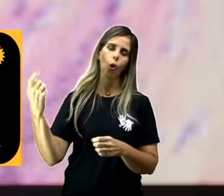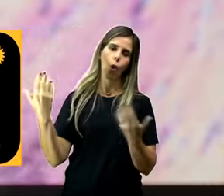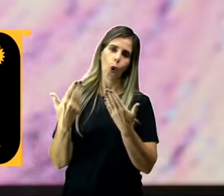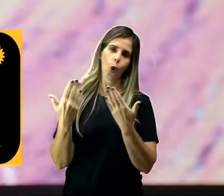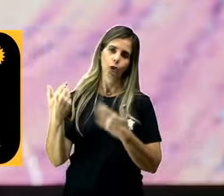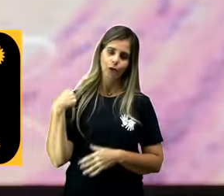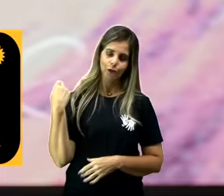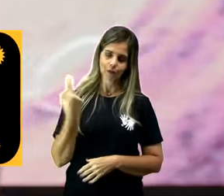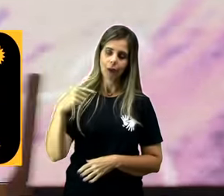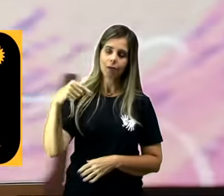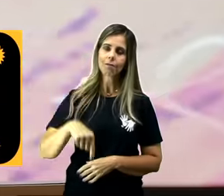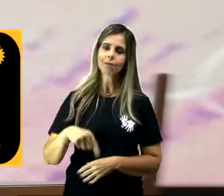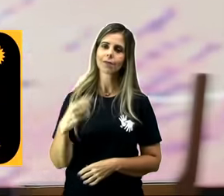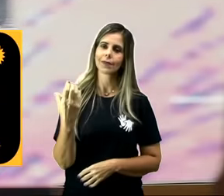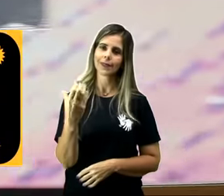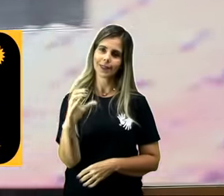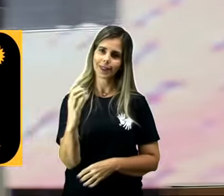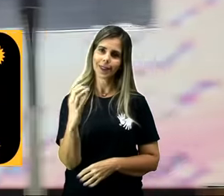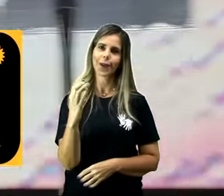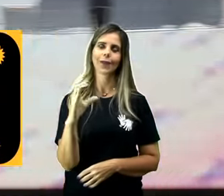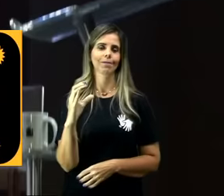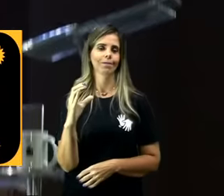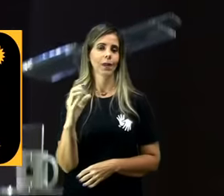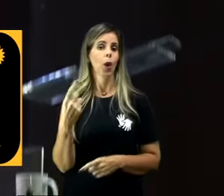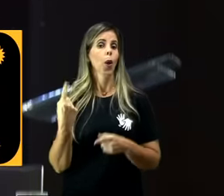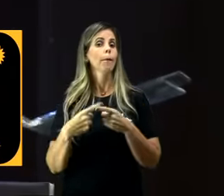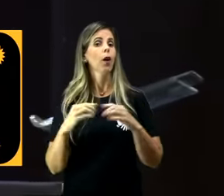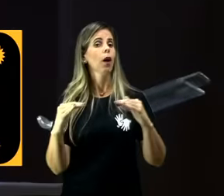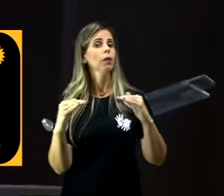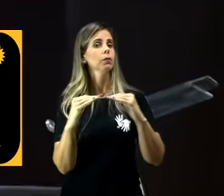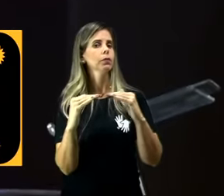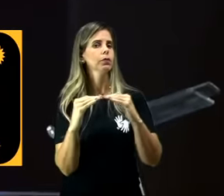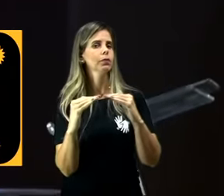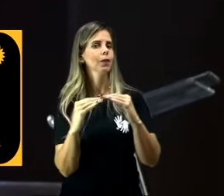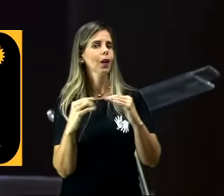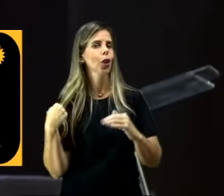Aonde há concordância prospera, avança.